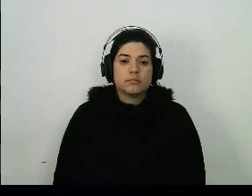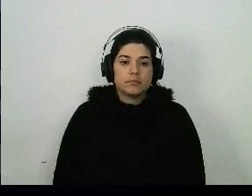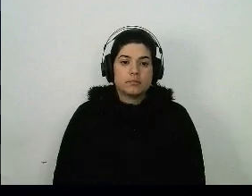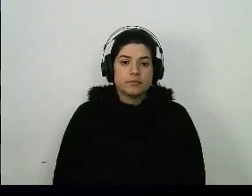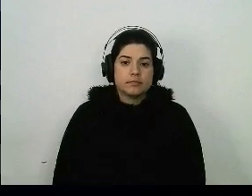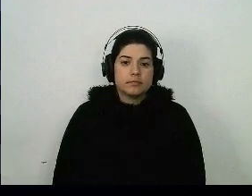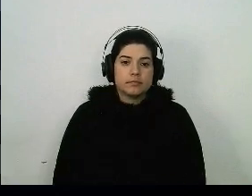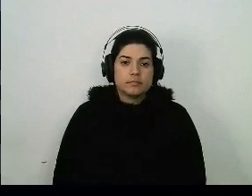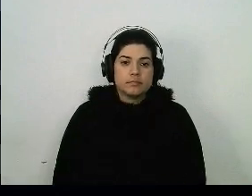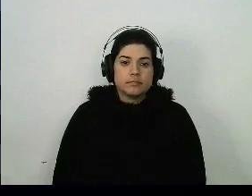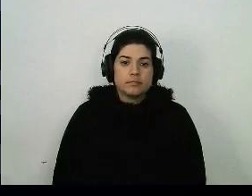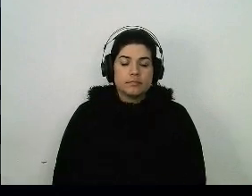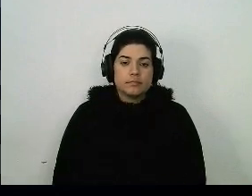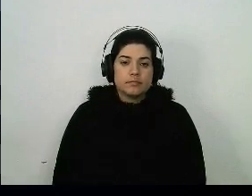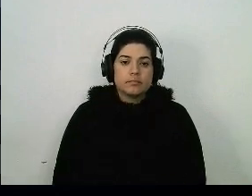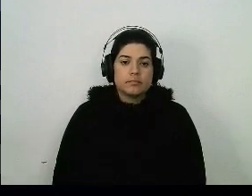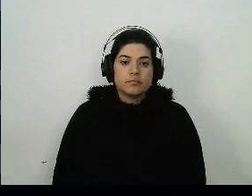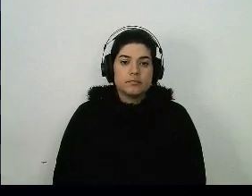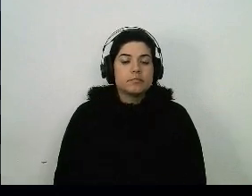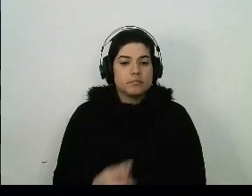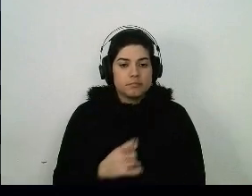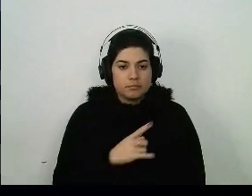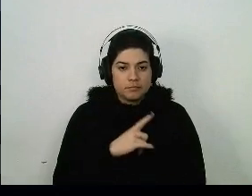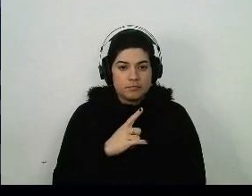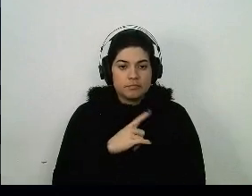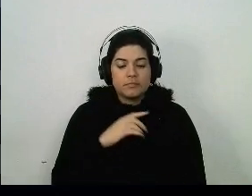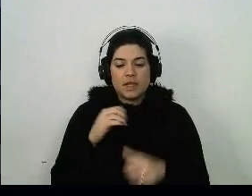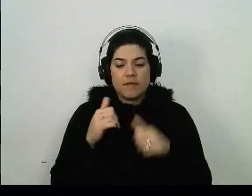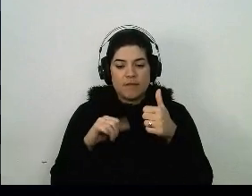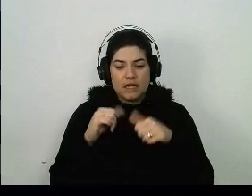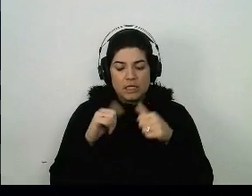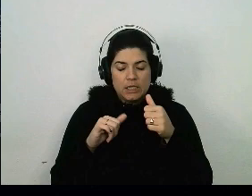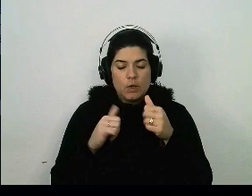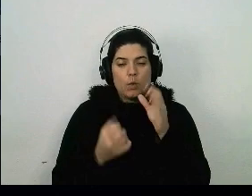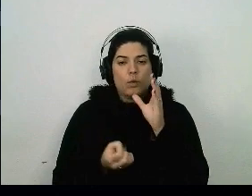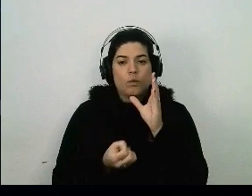Ele vai fazer a validação e vai criar o nosso banco de dados.